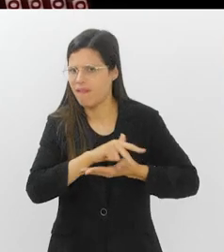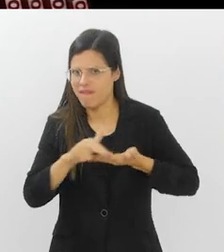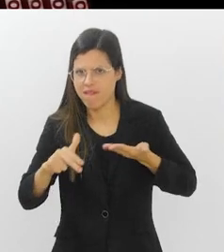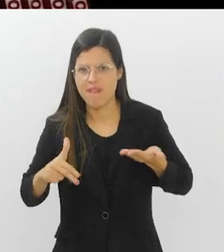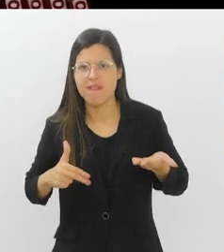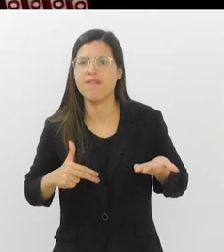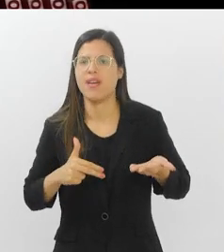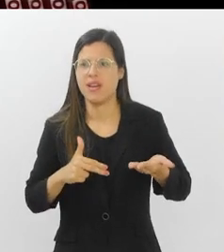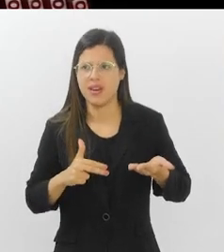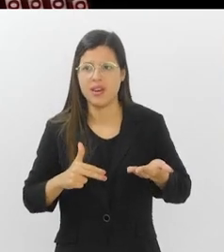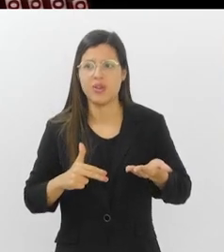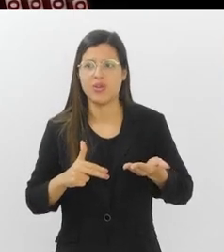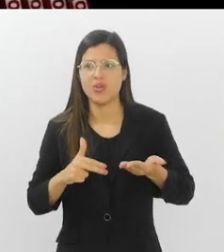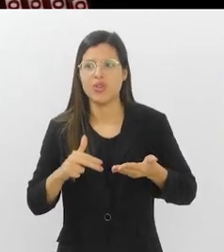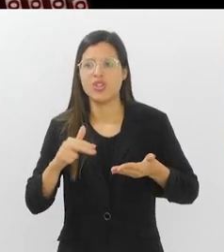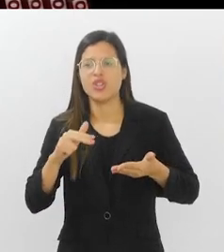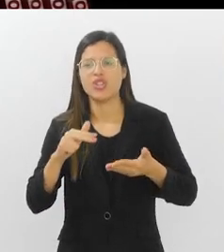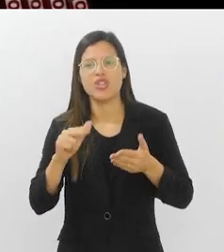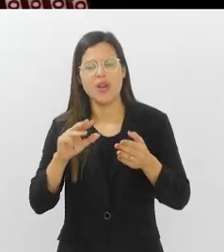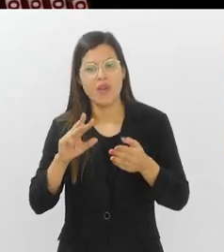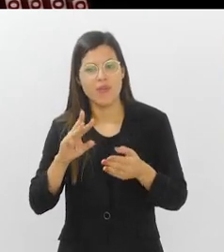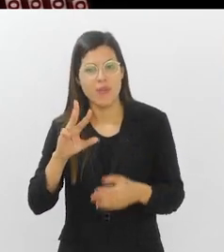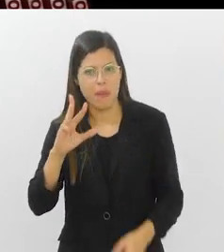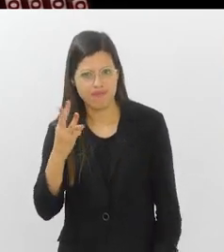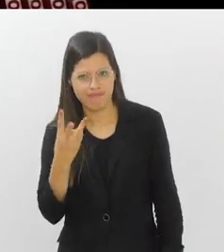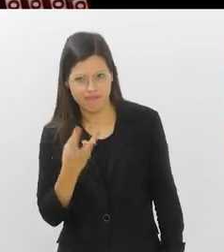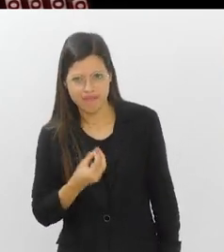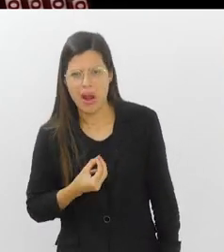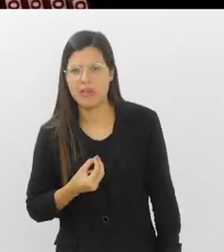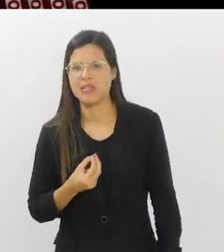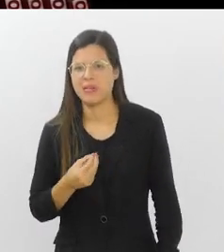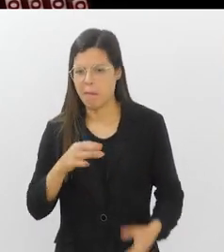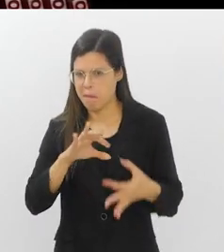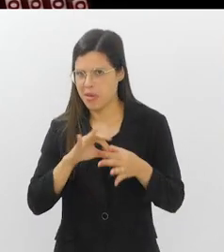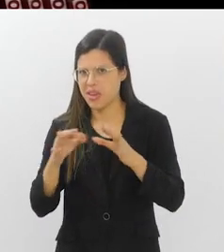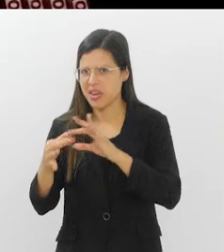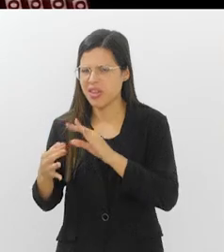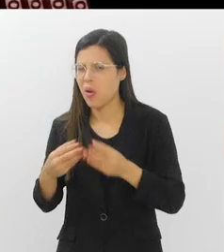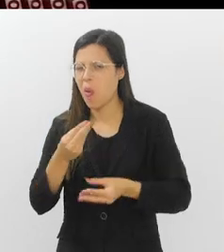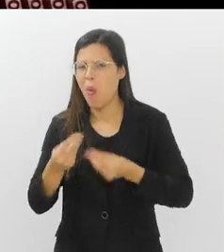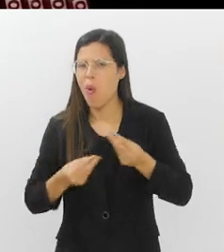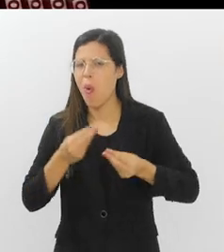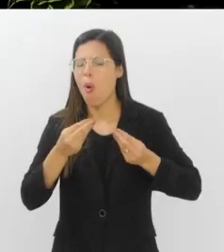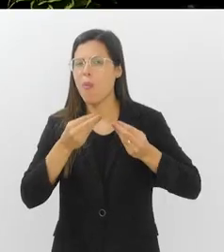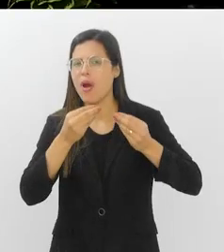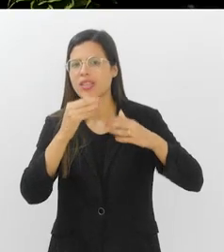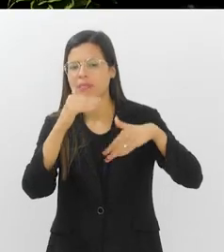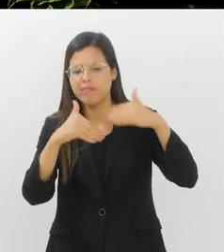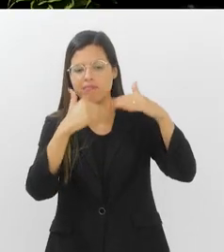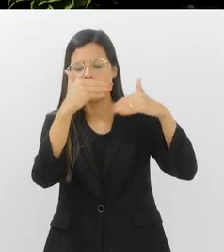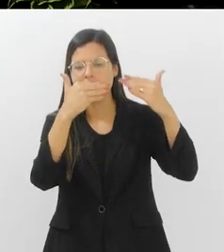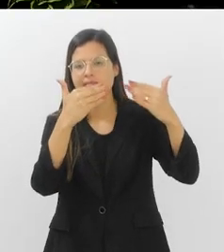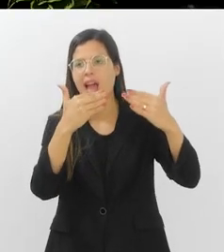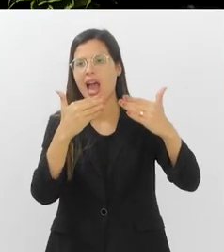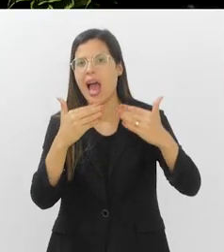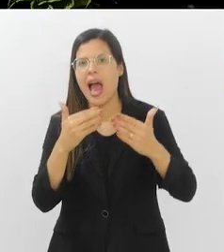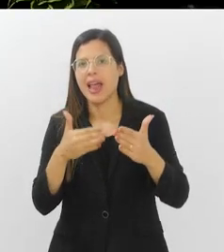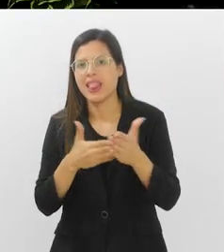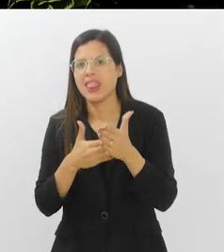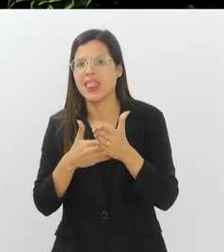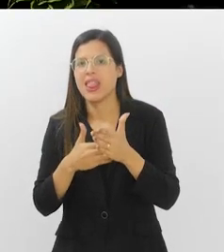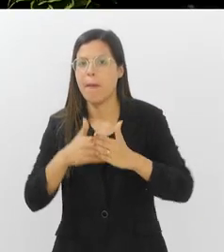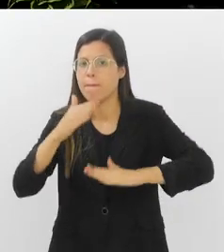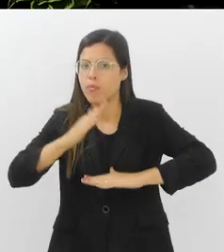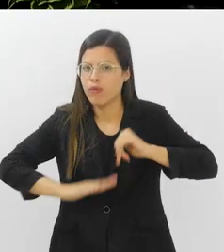inúmeros campeonatos foi paraas paralimpíadas como é que foi essa evolução até chegar nesse nível de